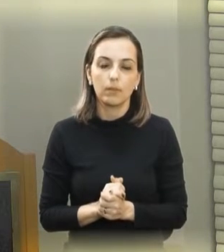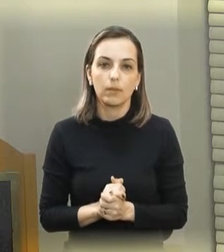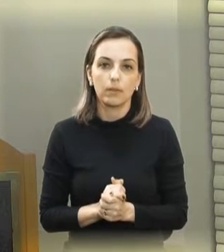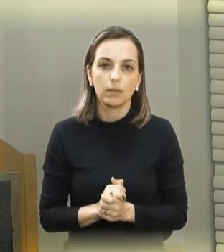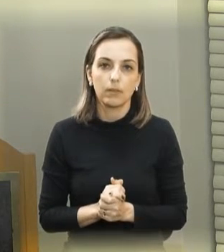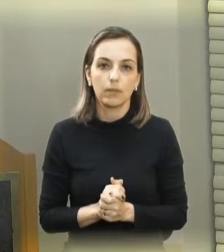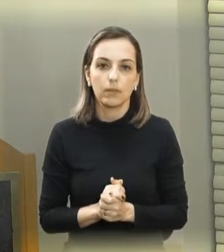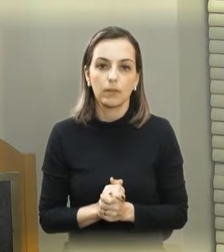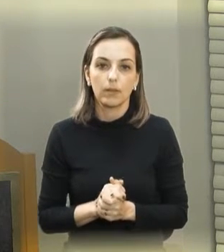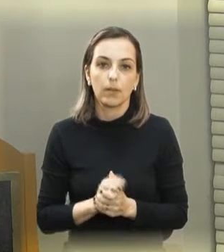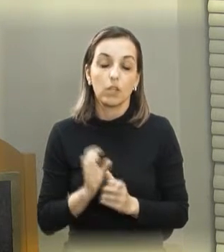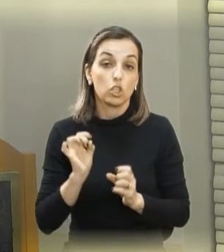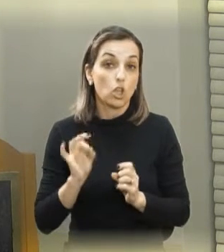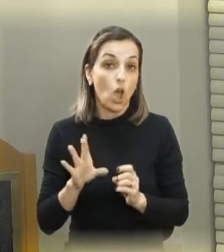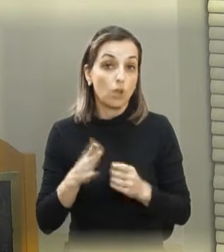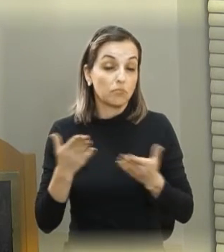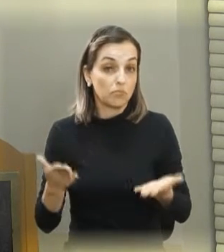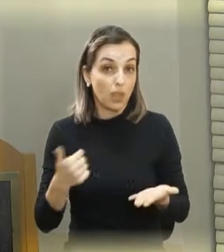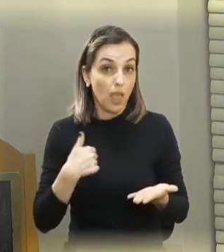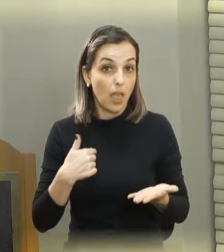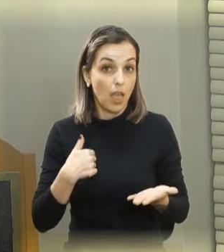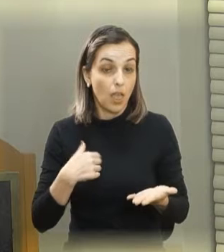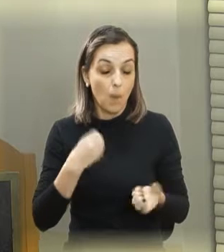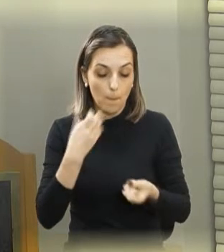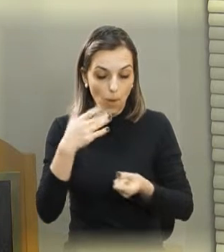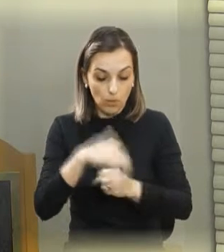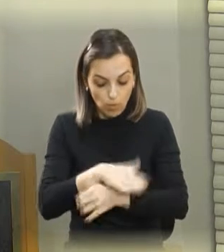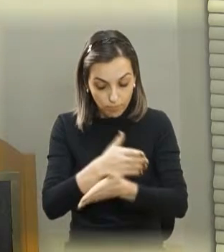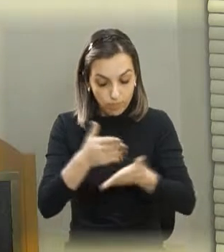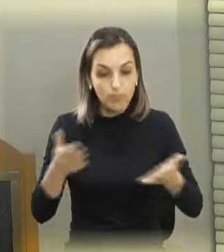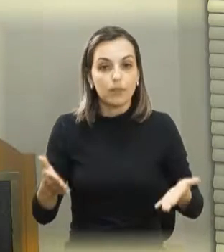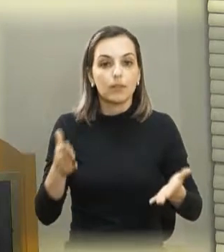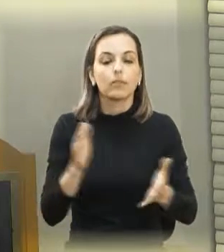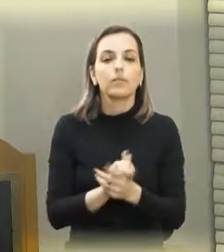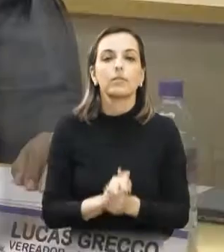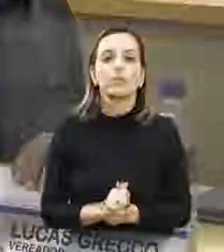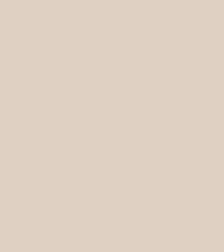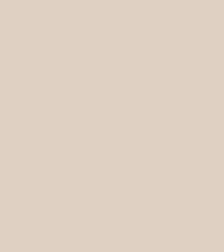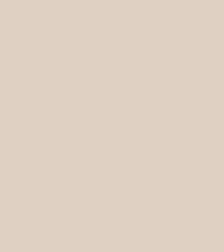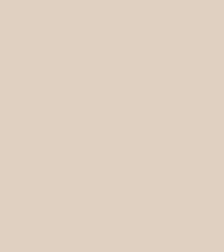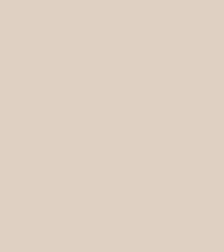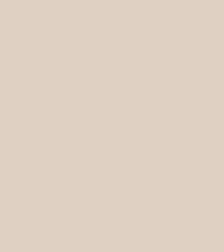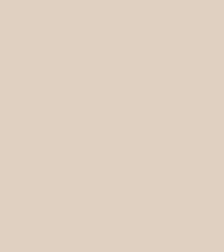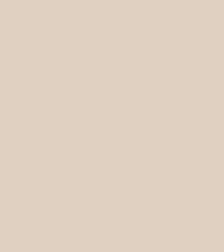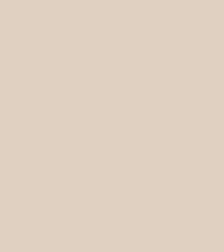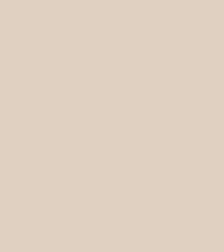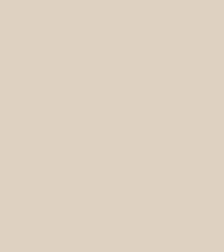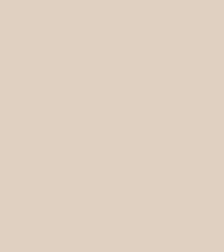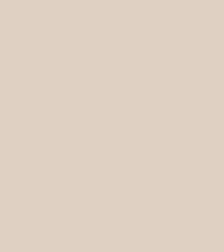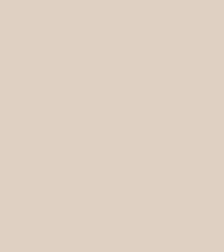o bom era isso que eu tinha dizer Desejo a todos uma boa noite uma boa semana E aí